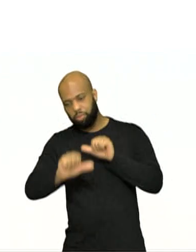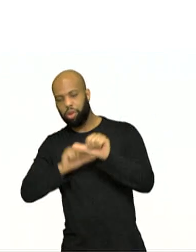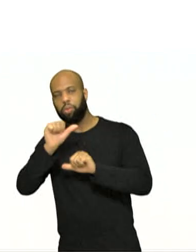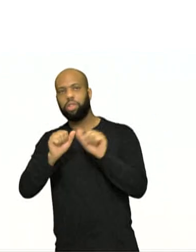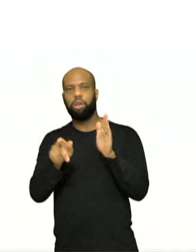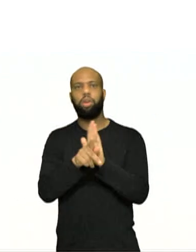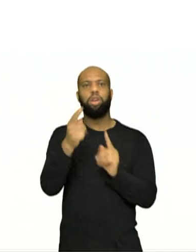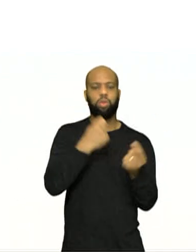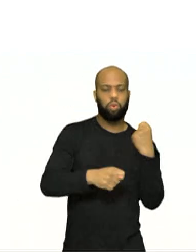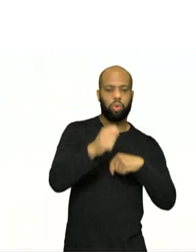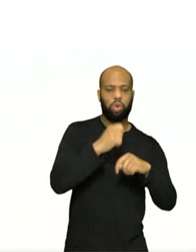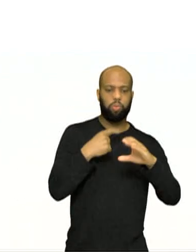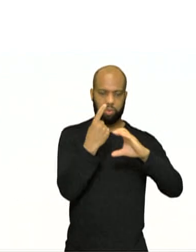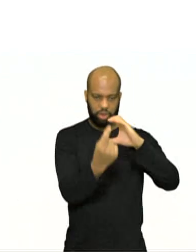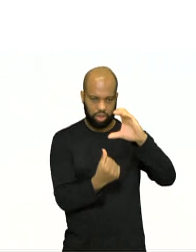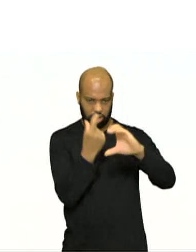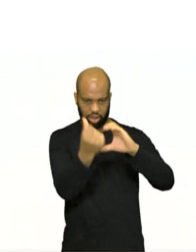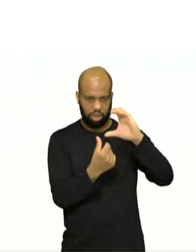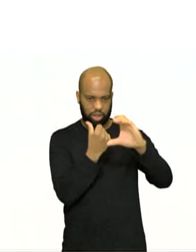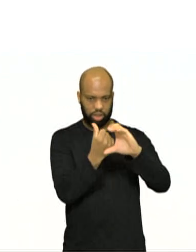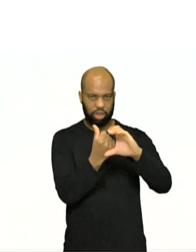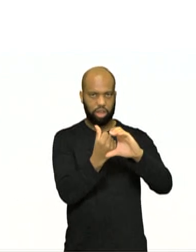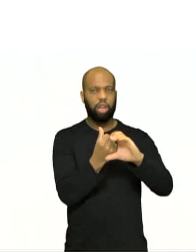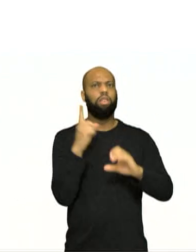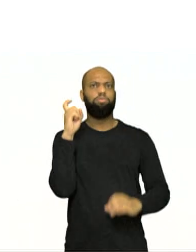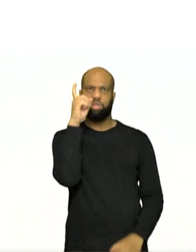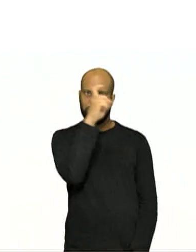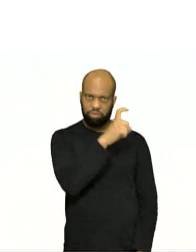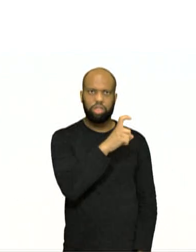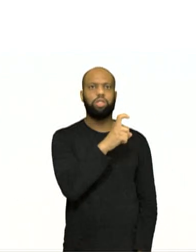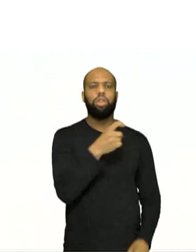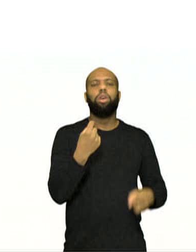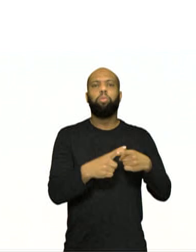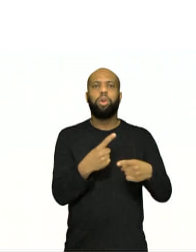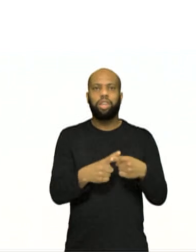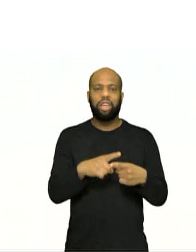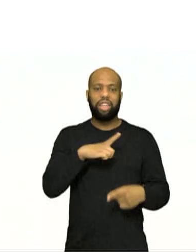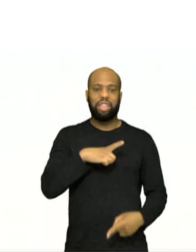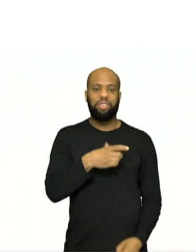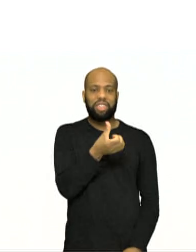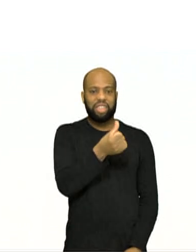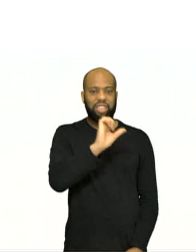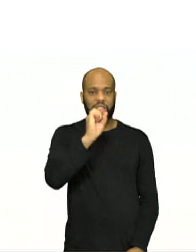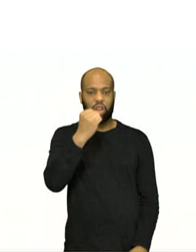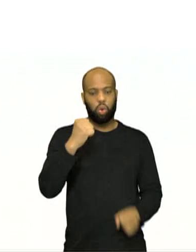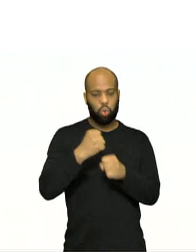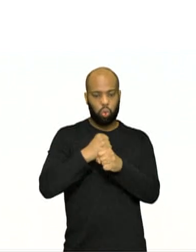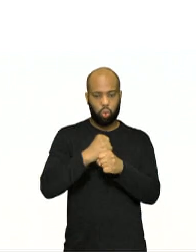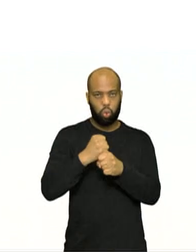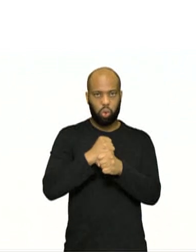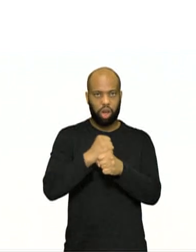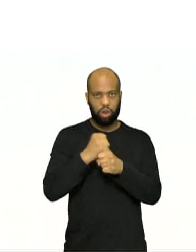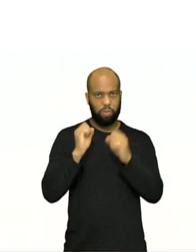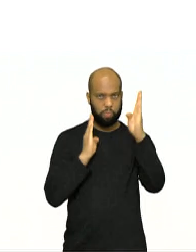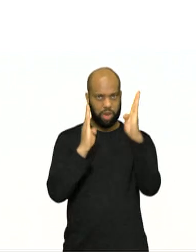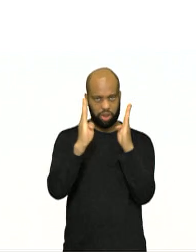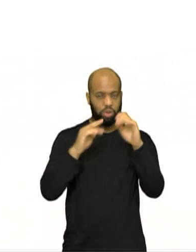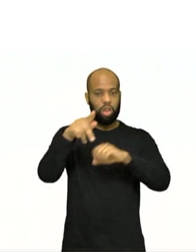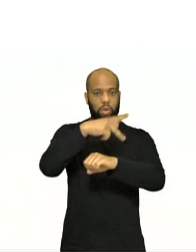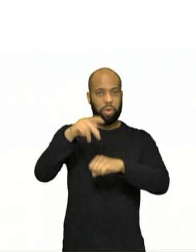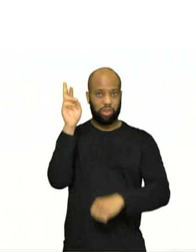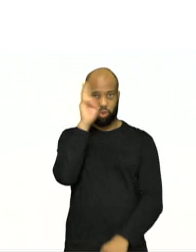uma economia capitalista, foi bem complexo. Afinal, por 68 anos, o país viveu uma economia